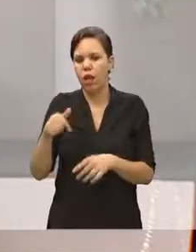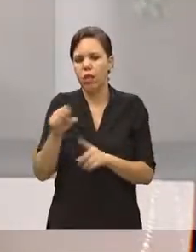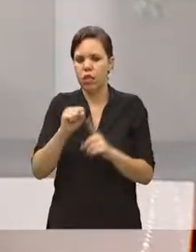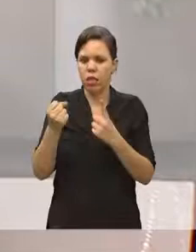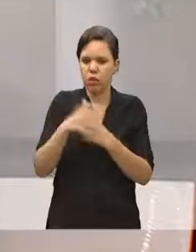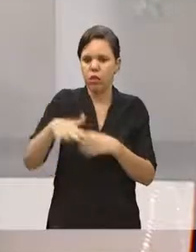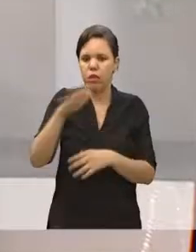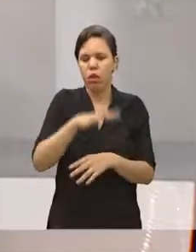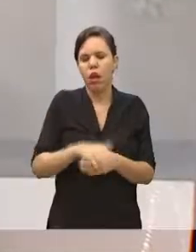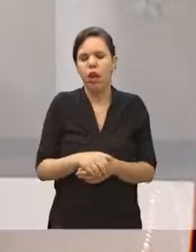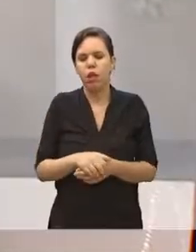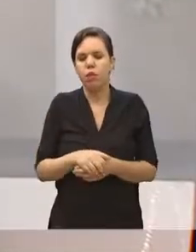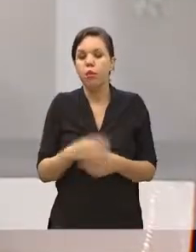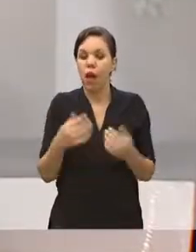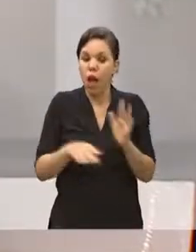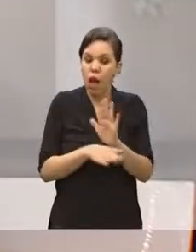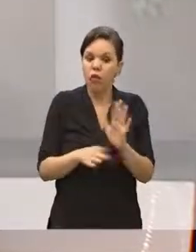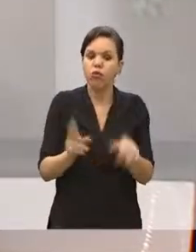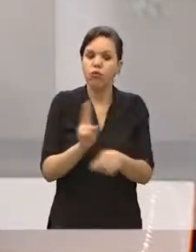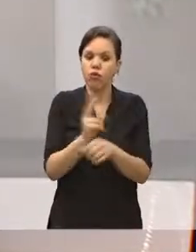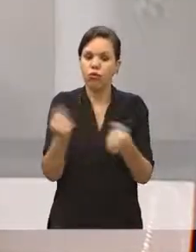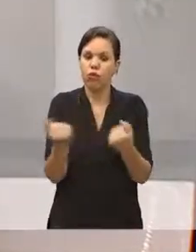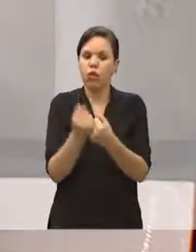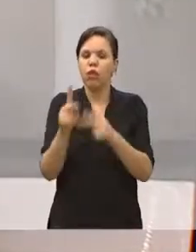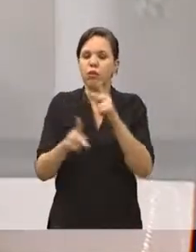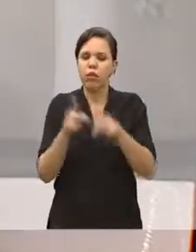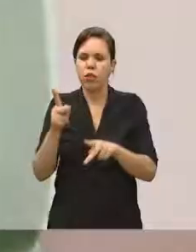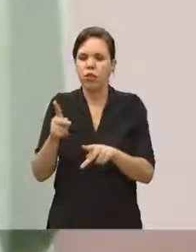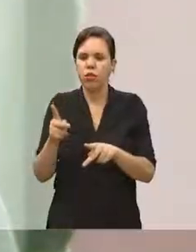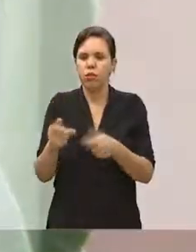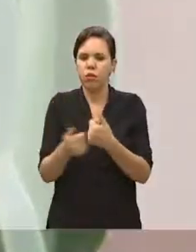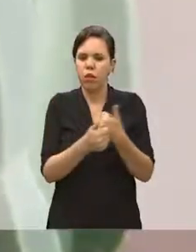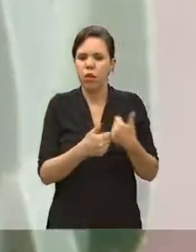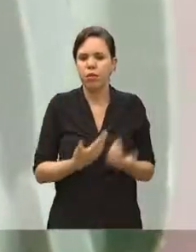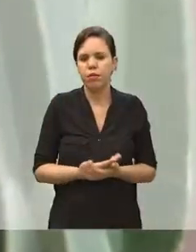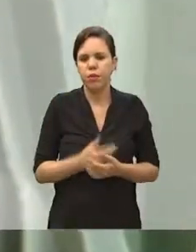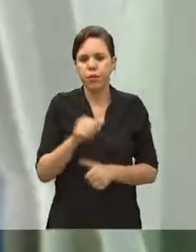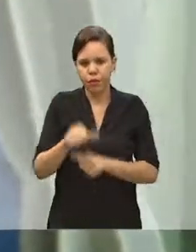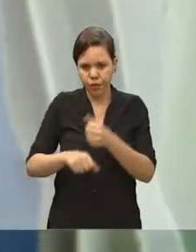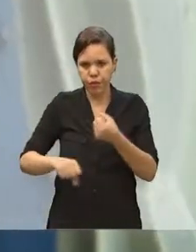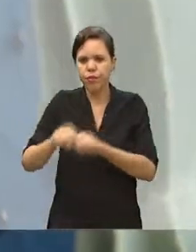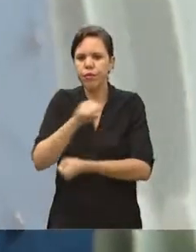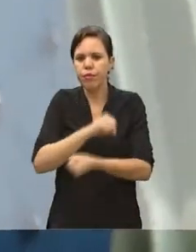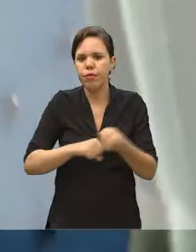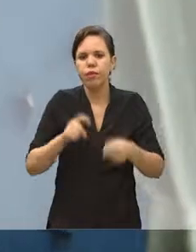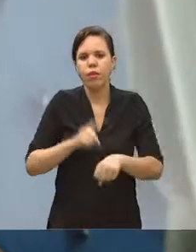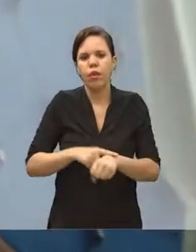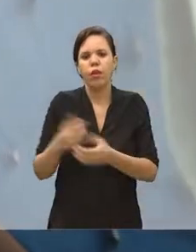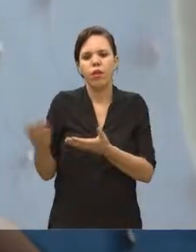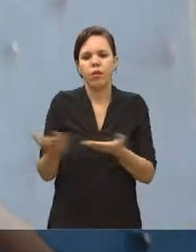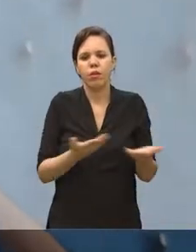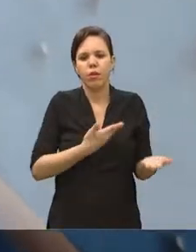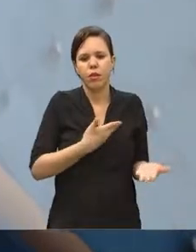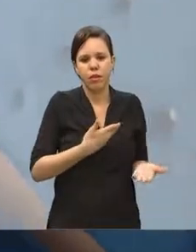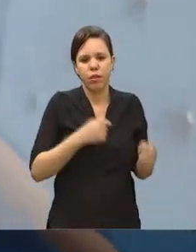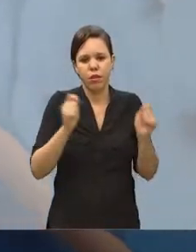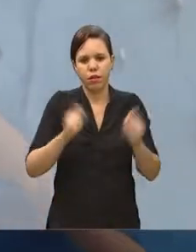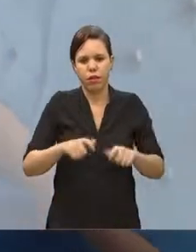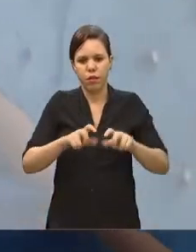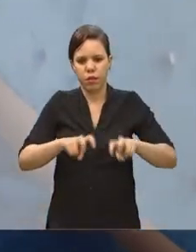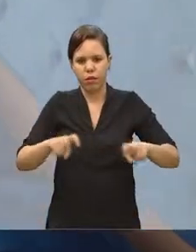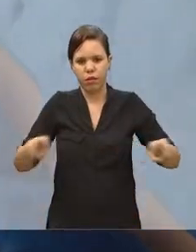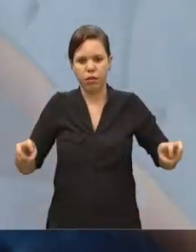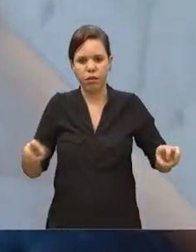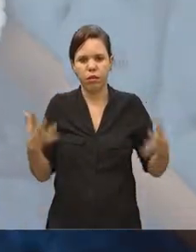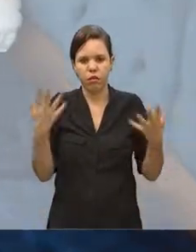pessoas que estão ao nosso redor, também se torna uma coisa mais sustentável. E quem disse que na hora de receber os amigos em um espaço gourmet,